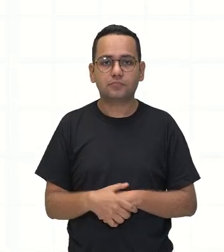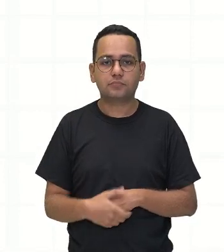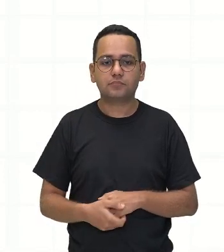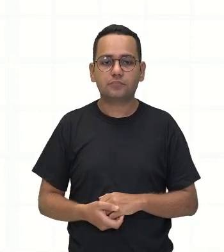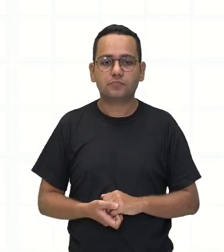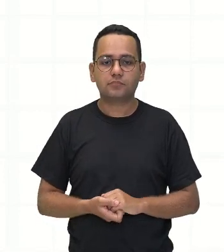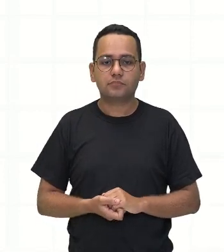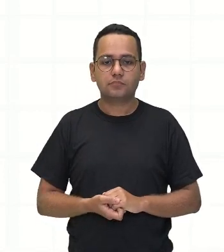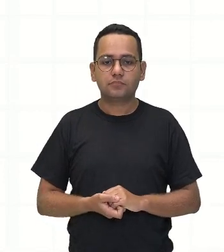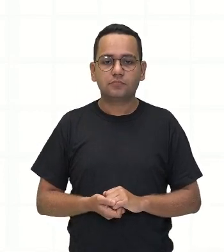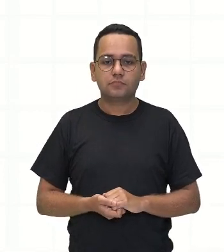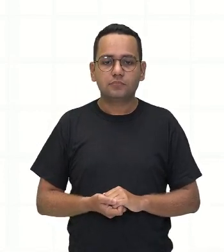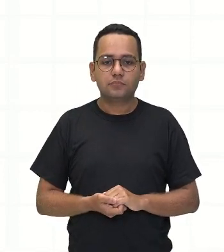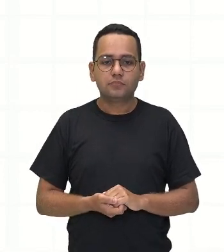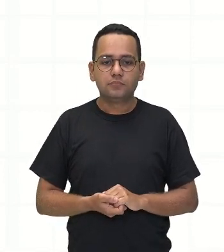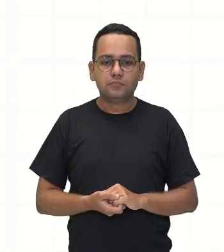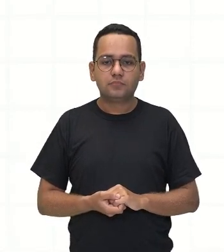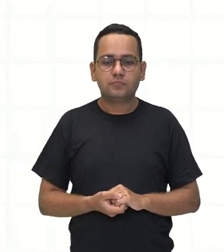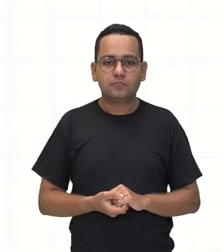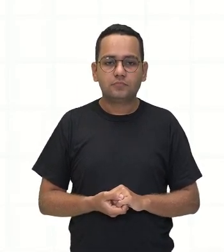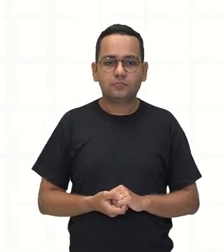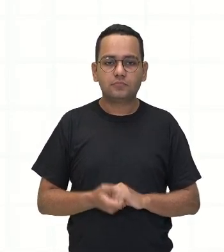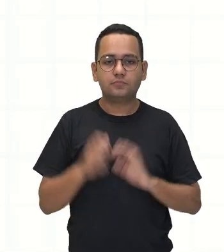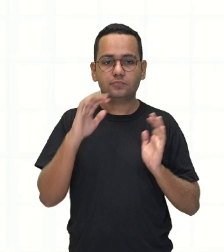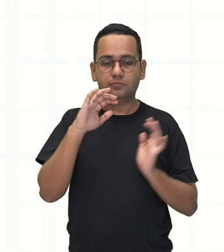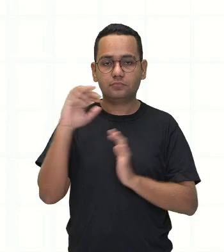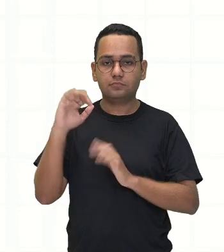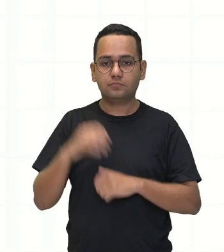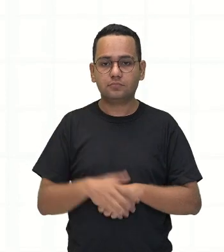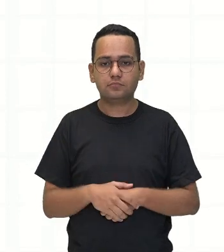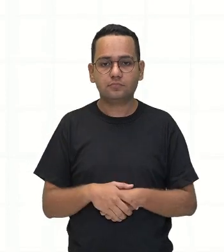agora, tá? Então, nós temos aí um próximo,